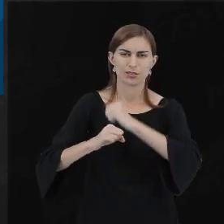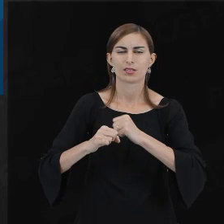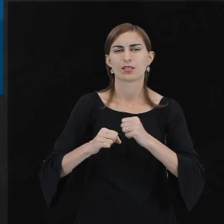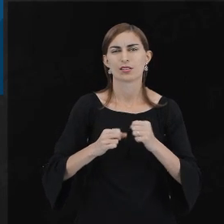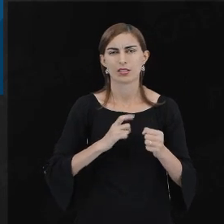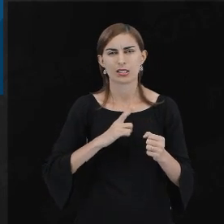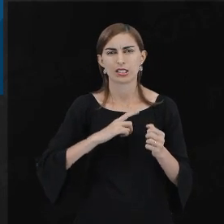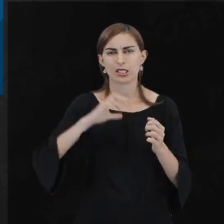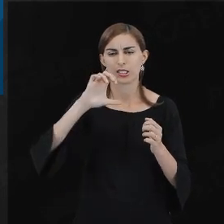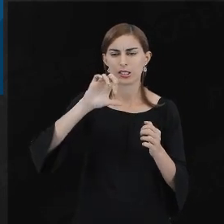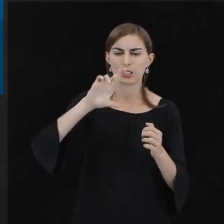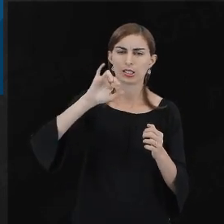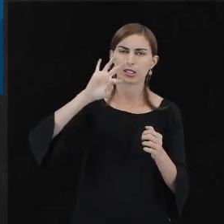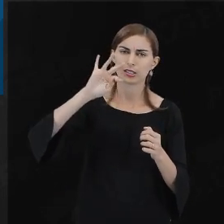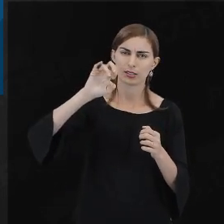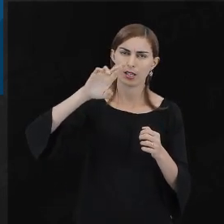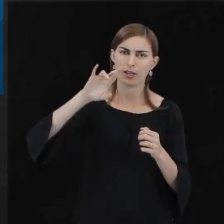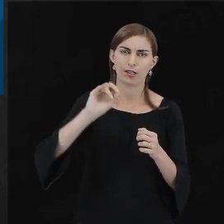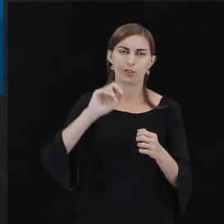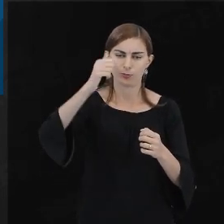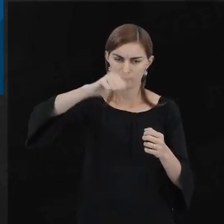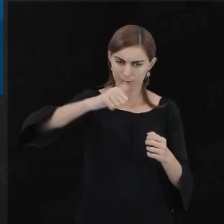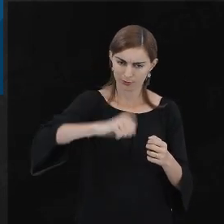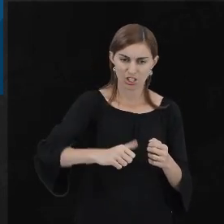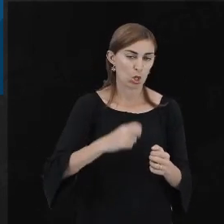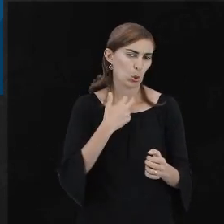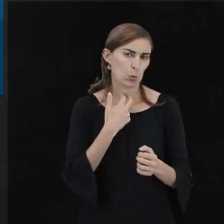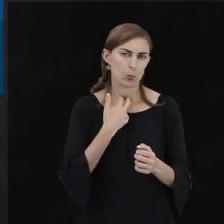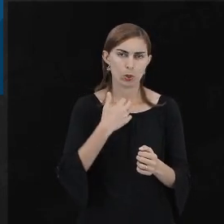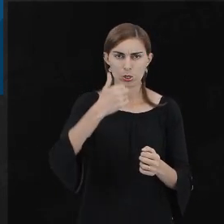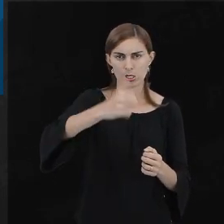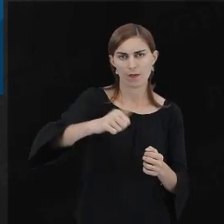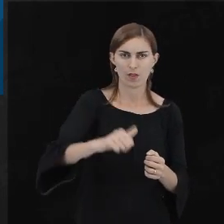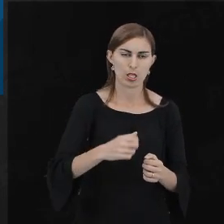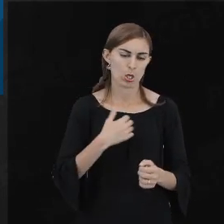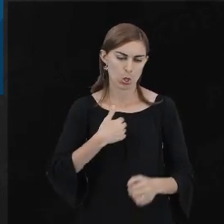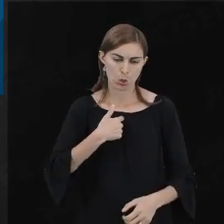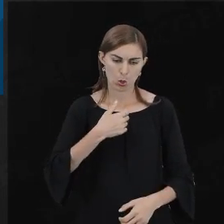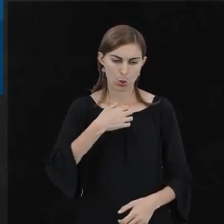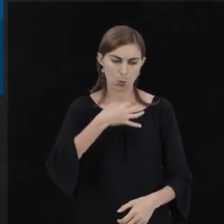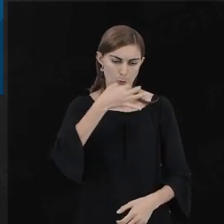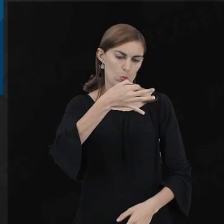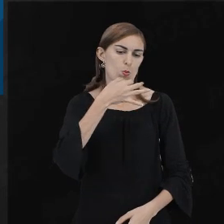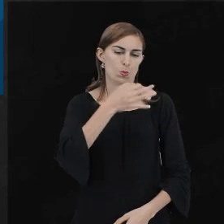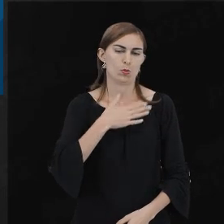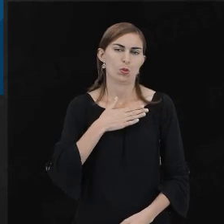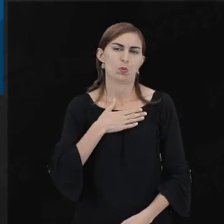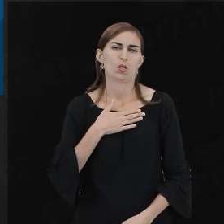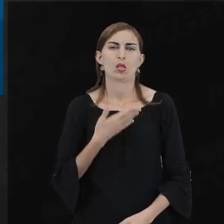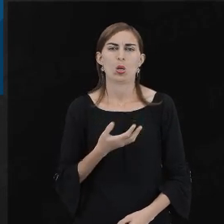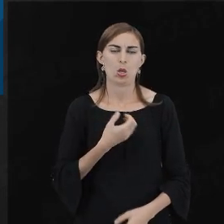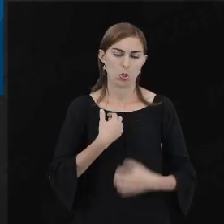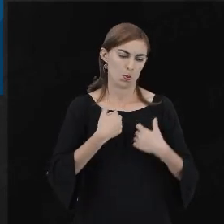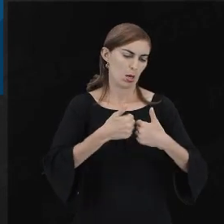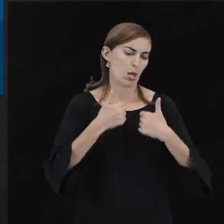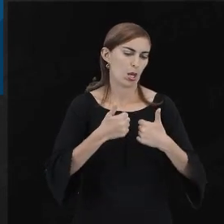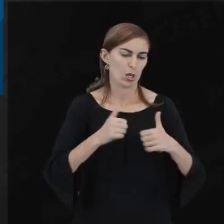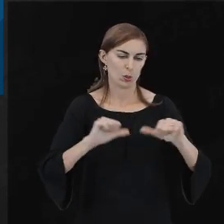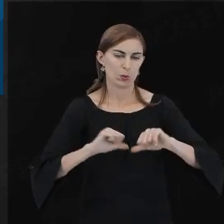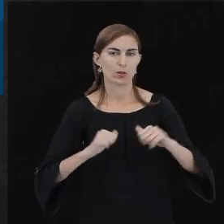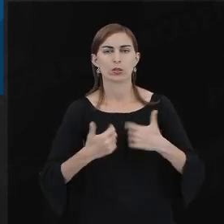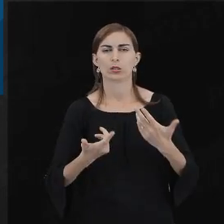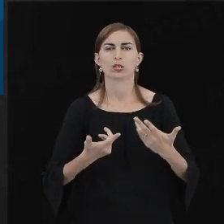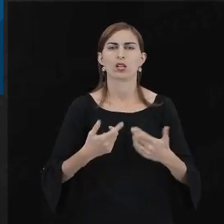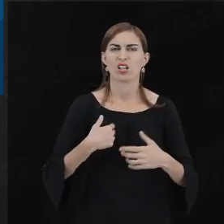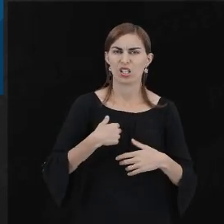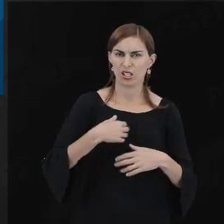em aprendizagem, eu preciso necessariamente falar num feedback, num retorno, numa devolutiva, porque isso é uma aprendizagem mútua.